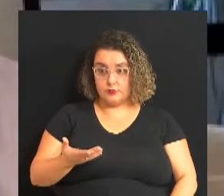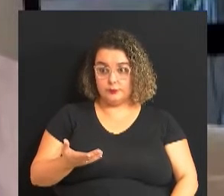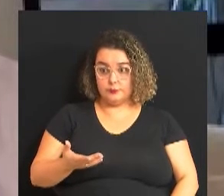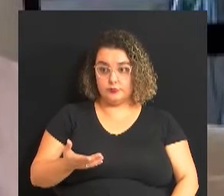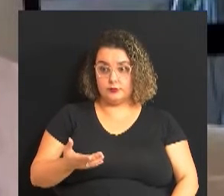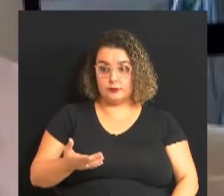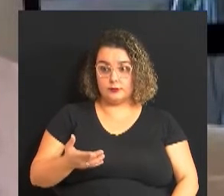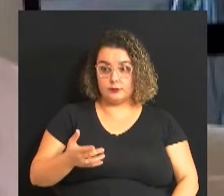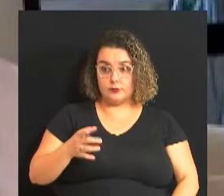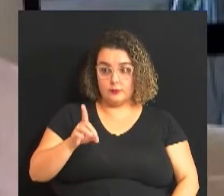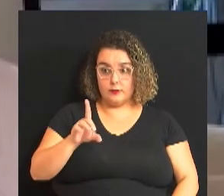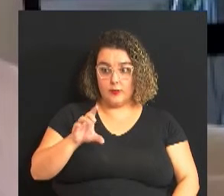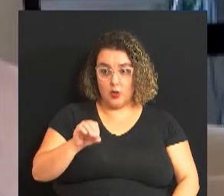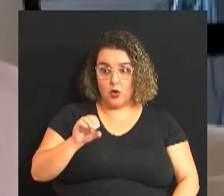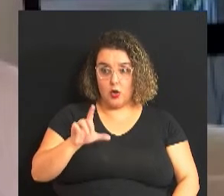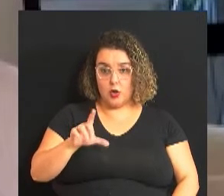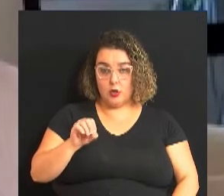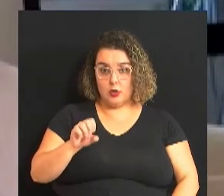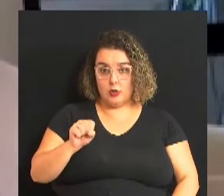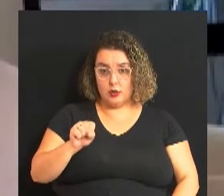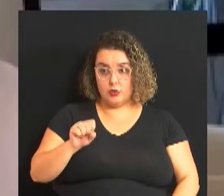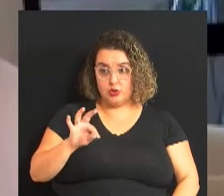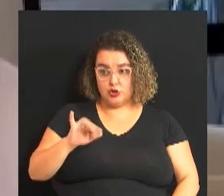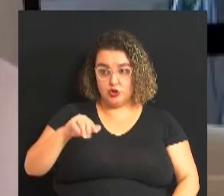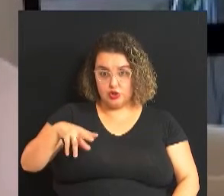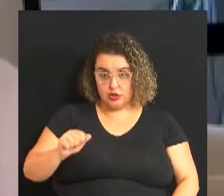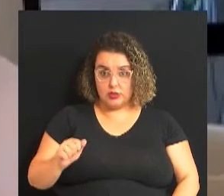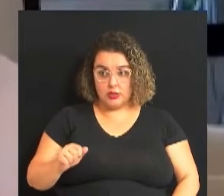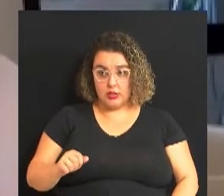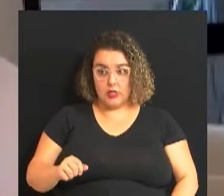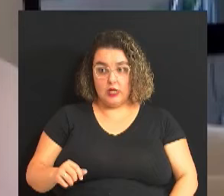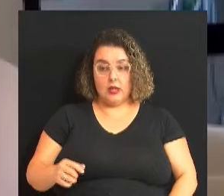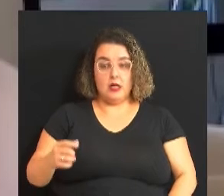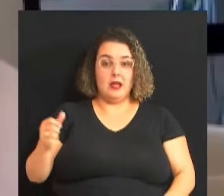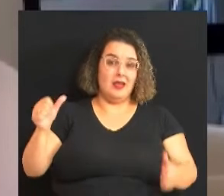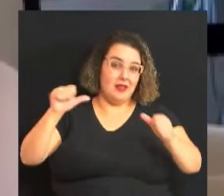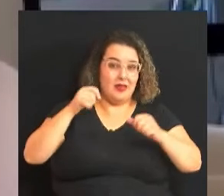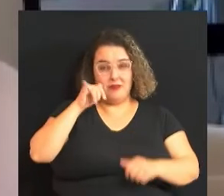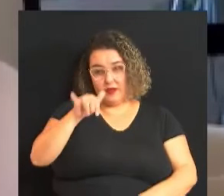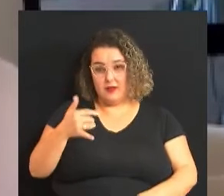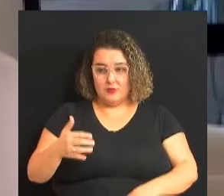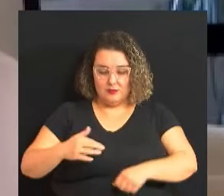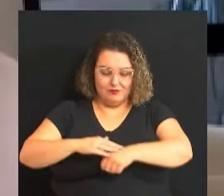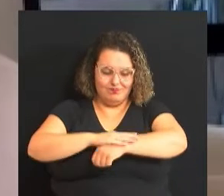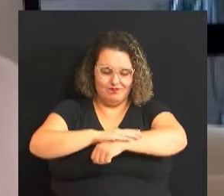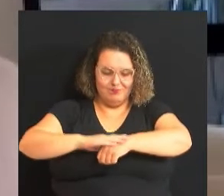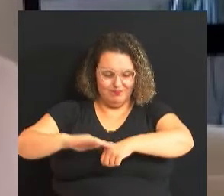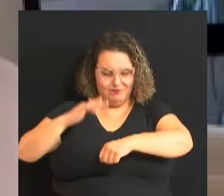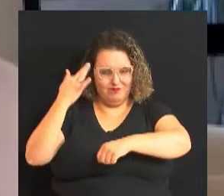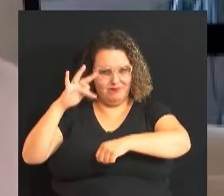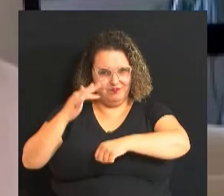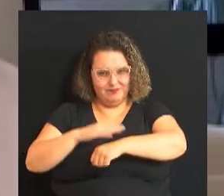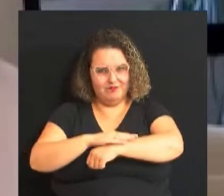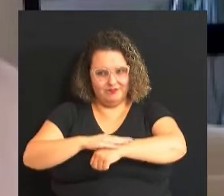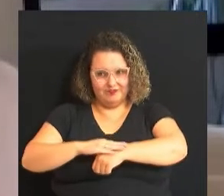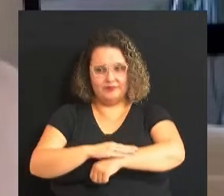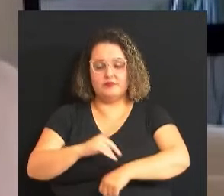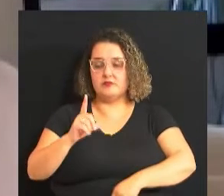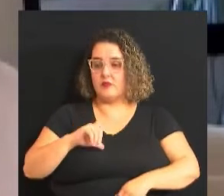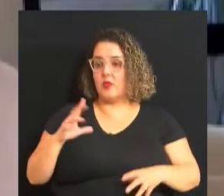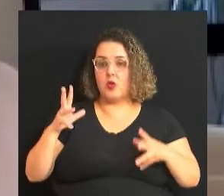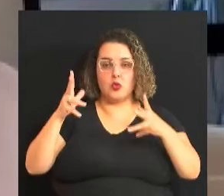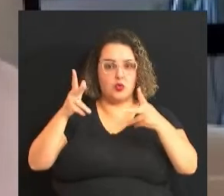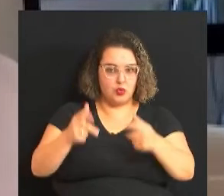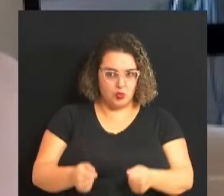colestiramina, ela evita que as enzimas digestivas irritem a pele da pessoa, entendeu? Então, existem todos